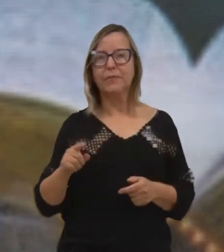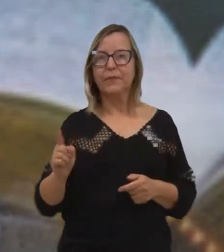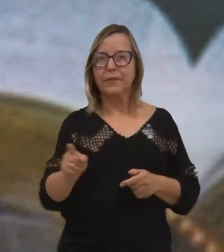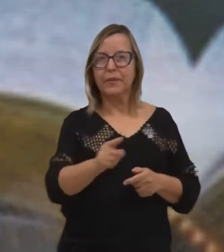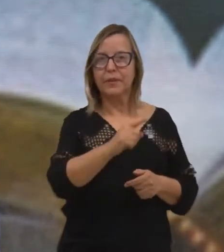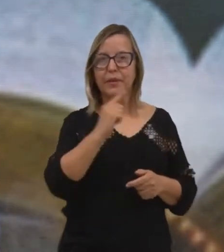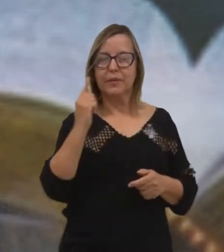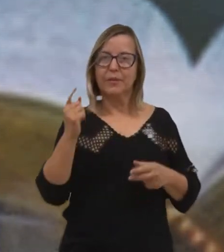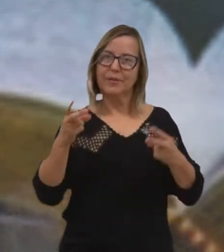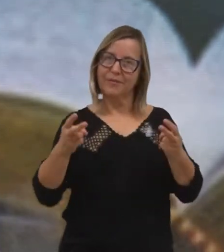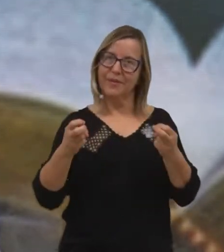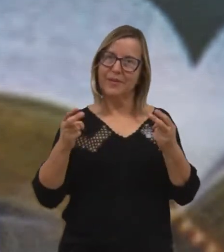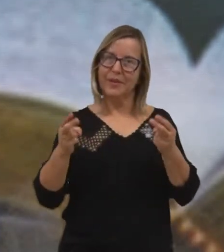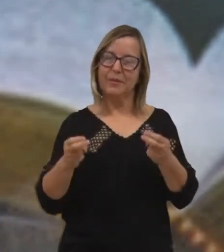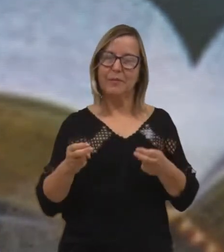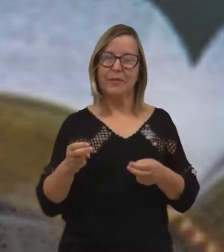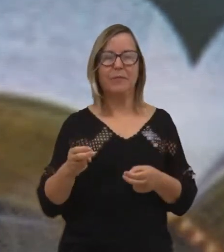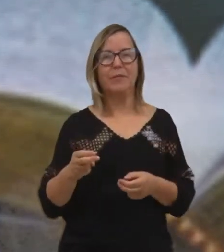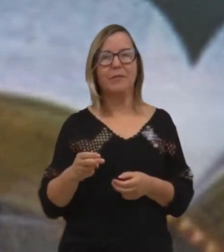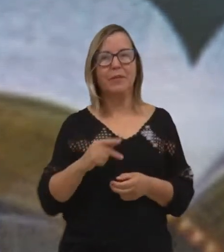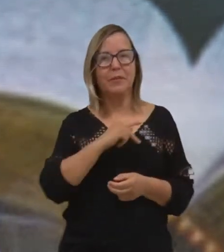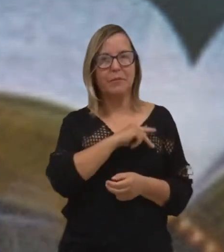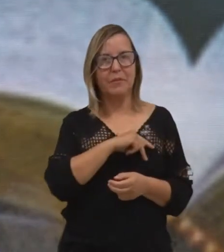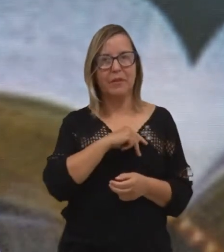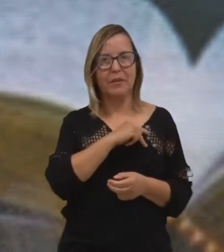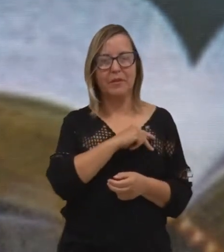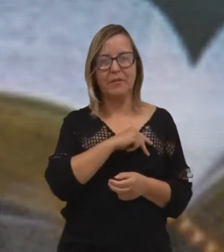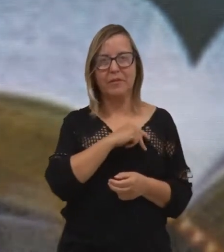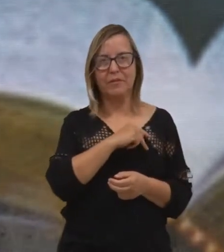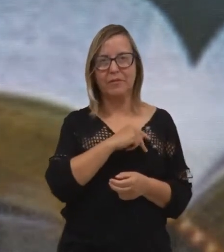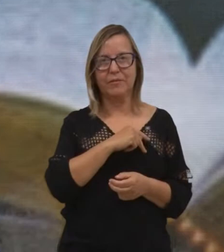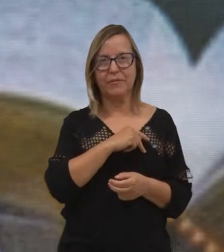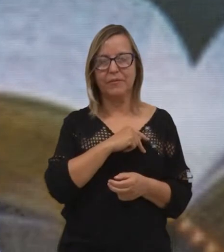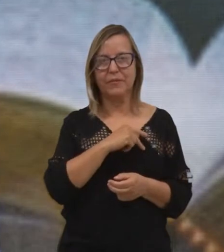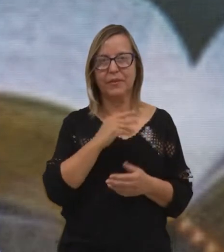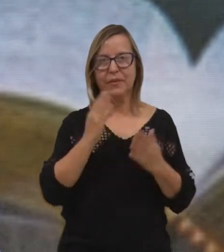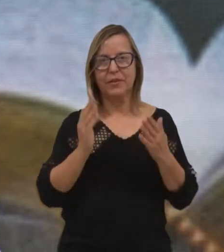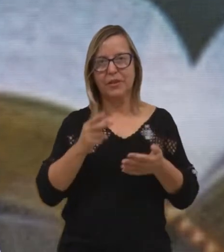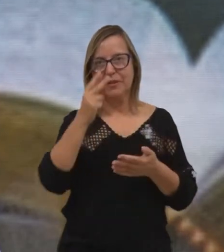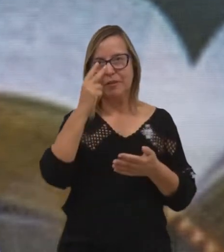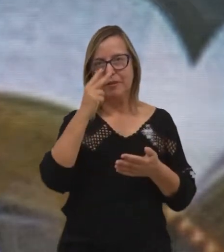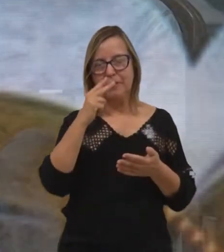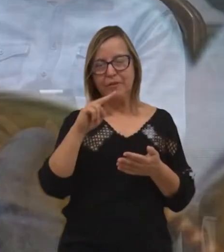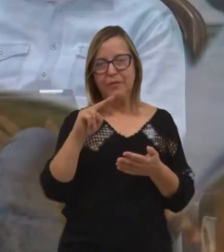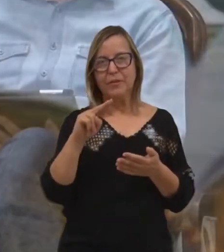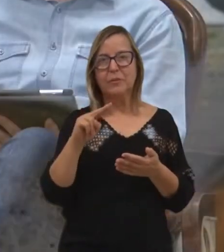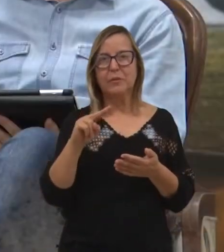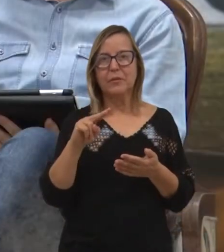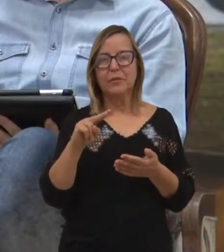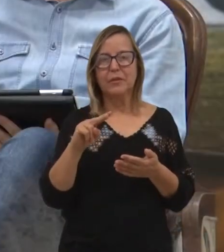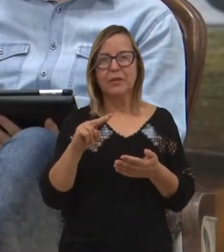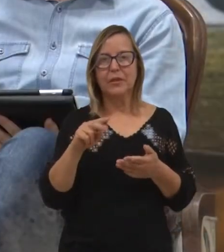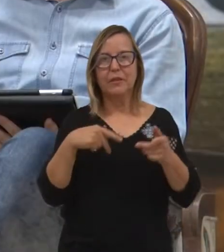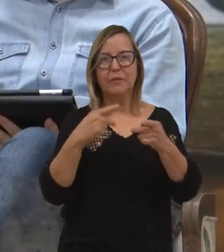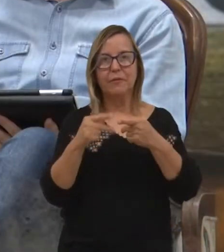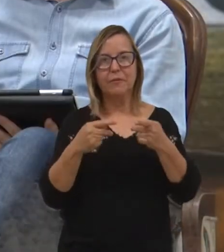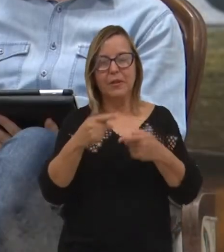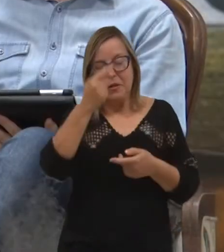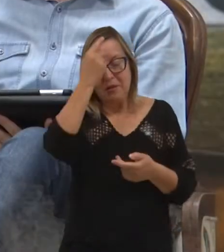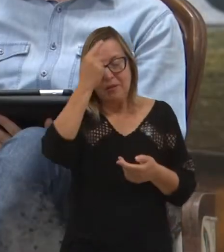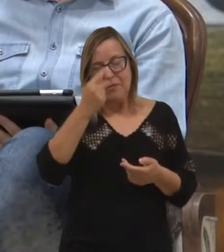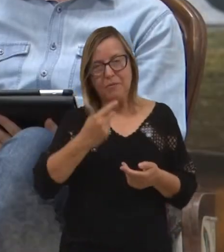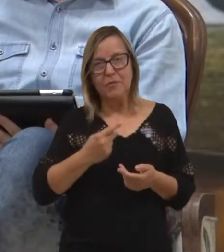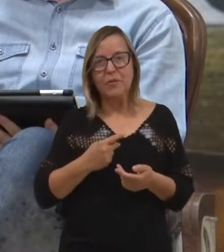que o apóstolo Paulo, nós vimos da outra vez, que o apóstolo Paulo, ele falando de si,